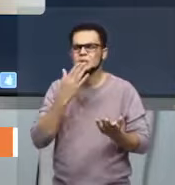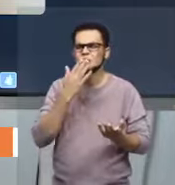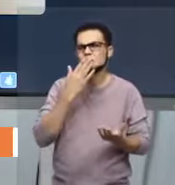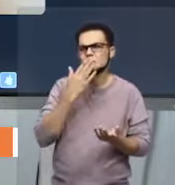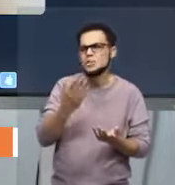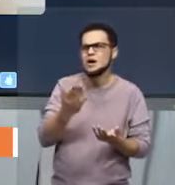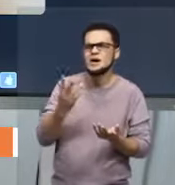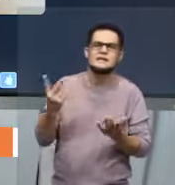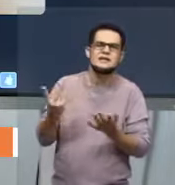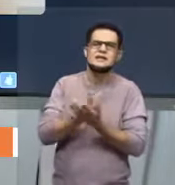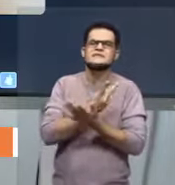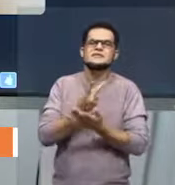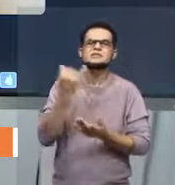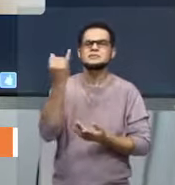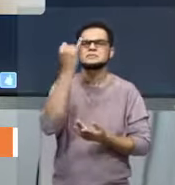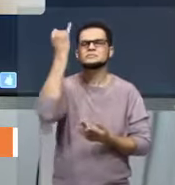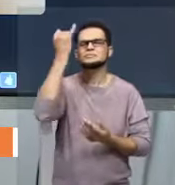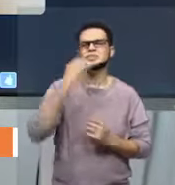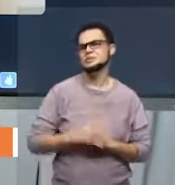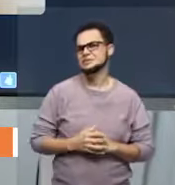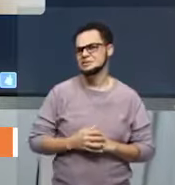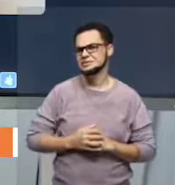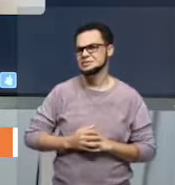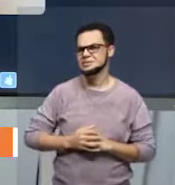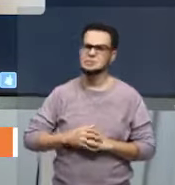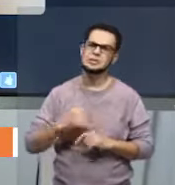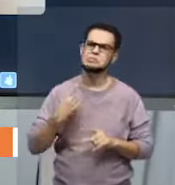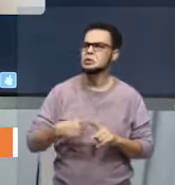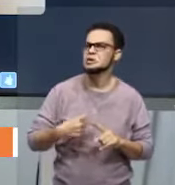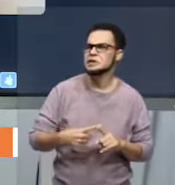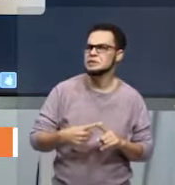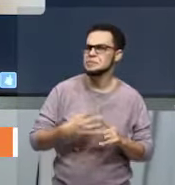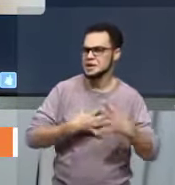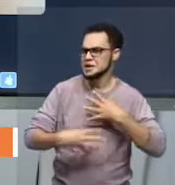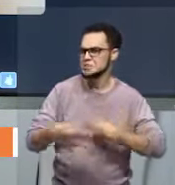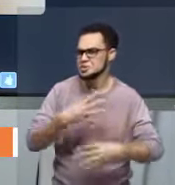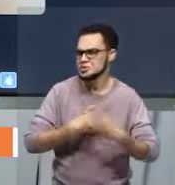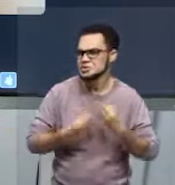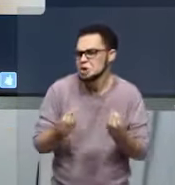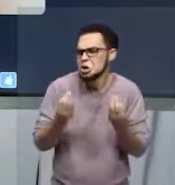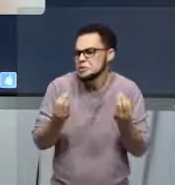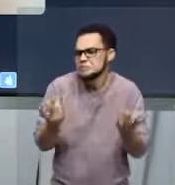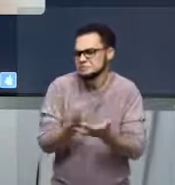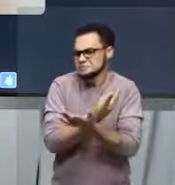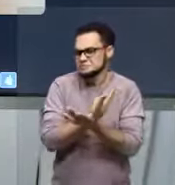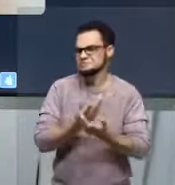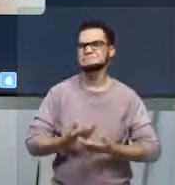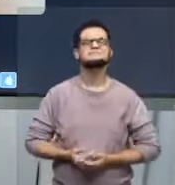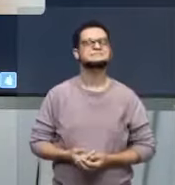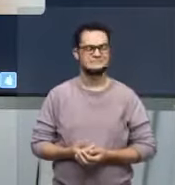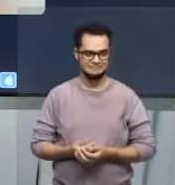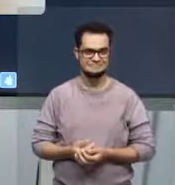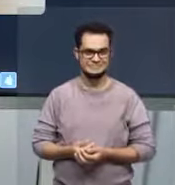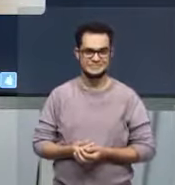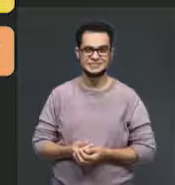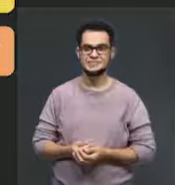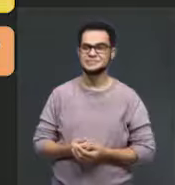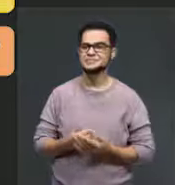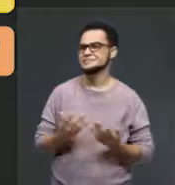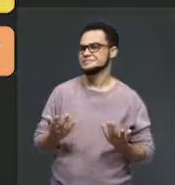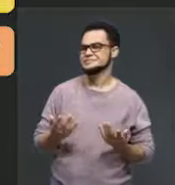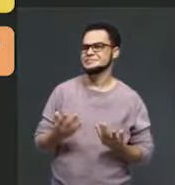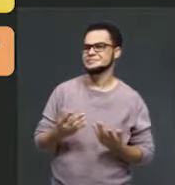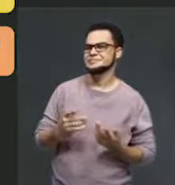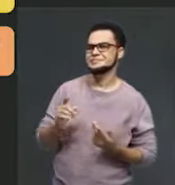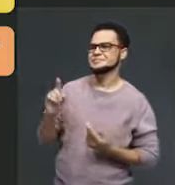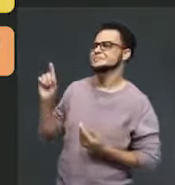eventos fundamentais? Para quê, Marisa? Para reproduzir, ora. Olha só. Tem que acontecer eventos